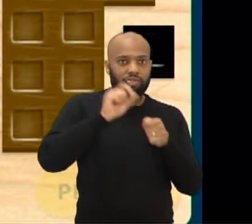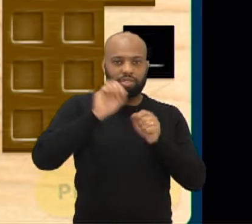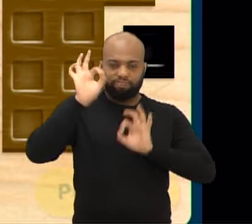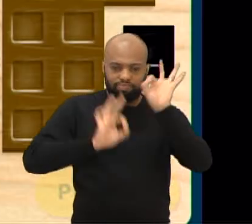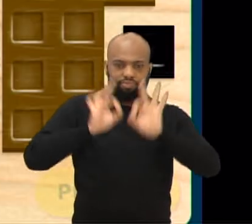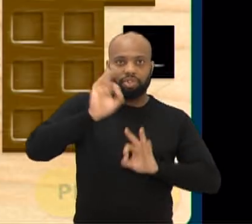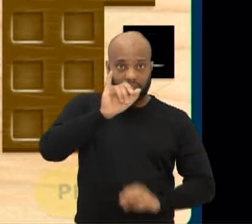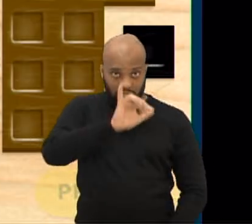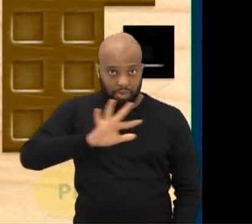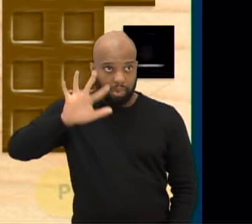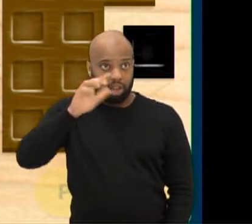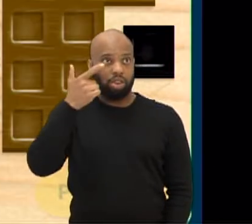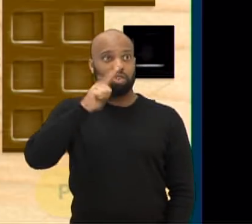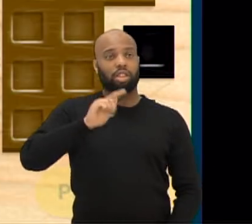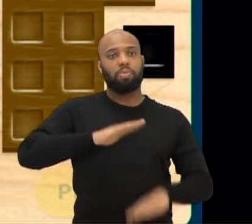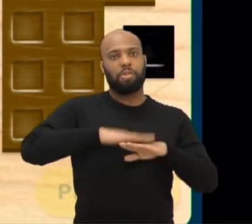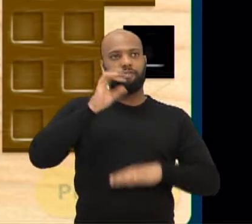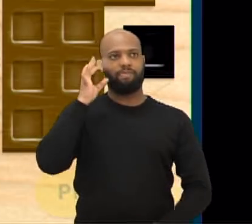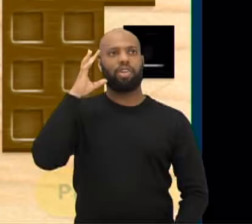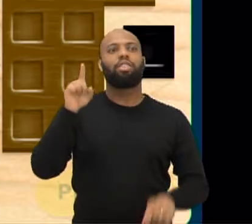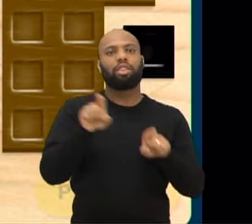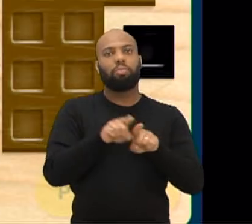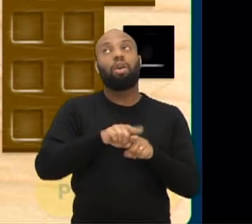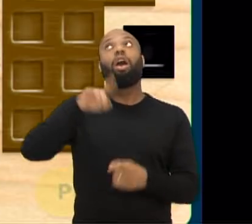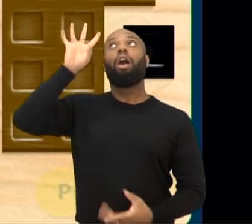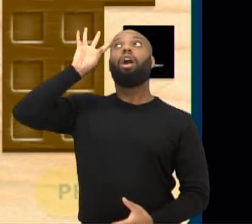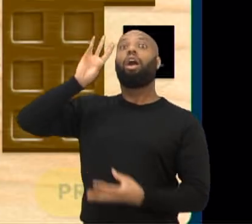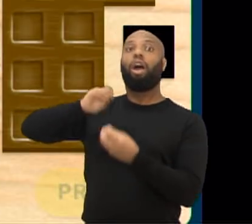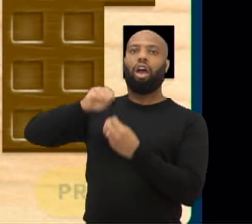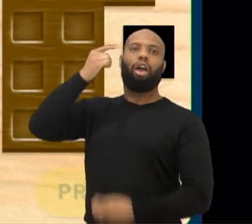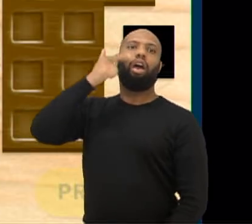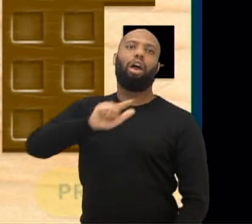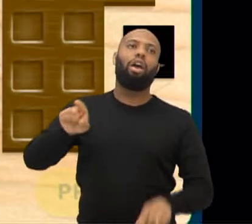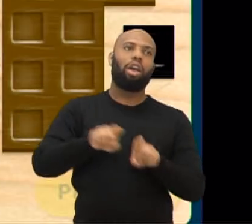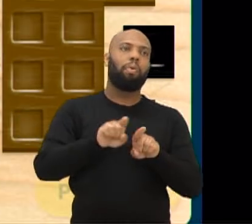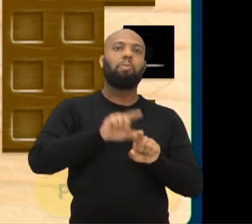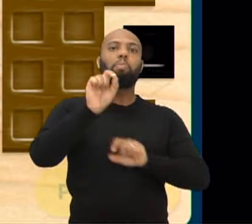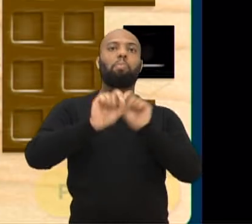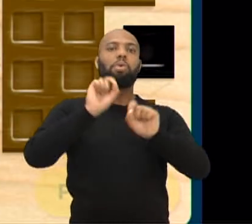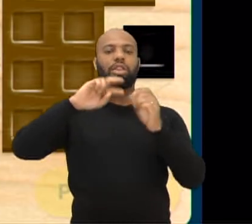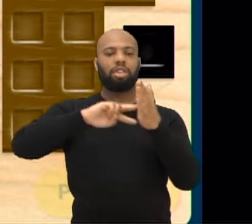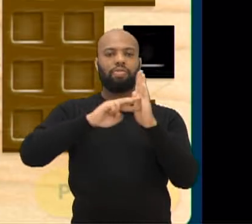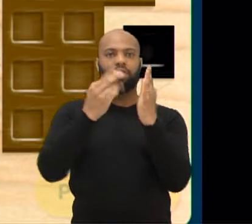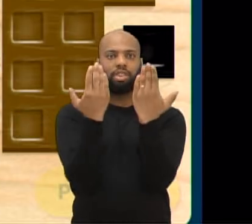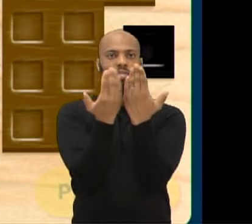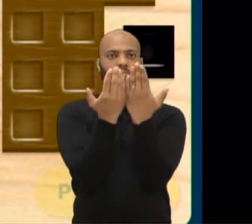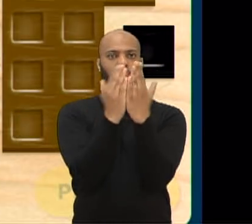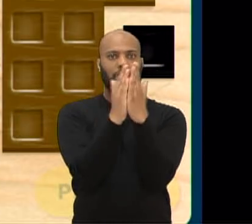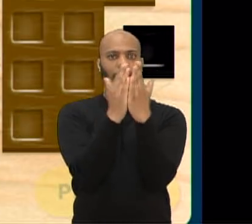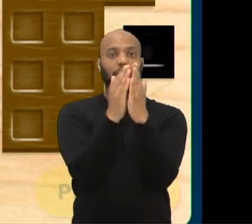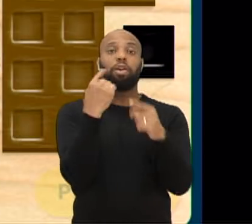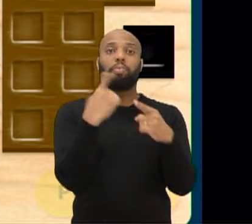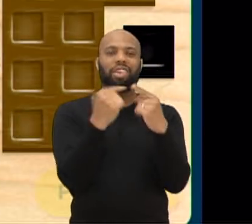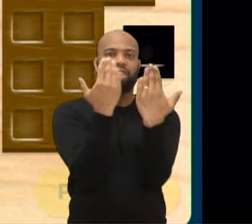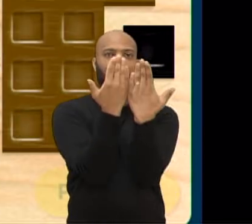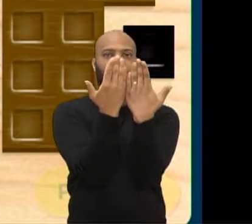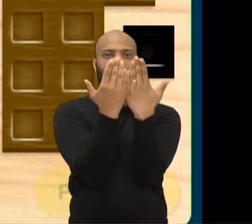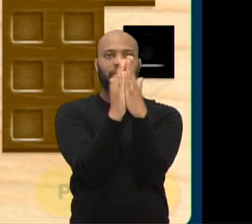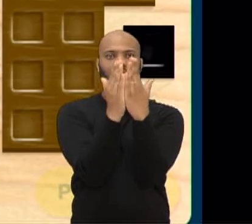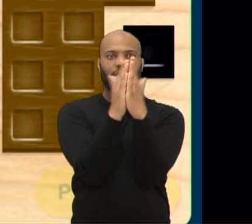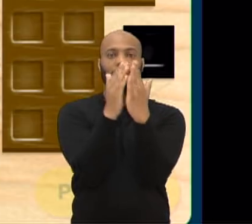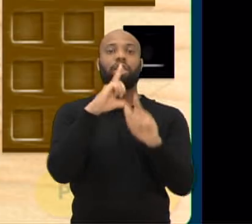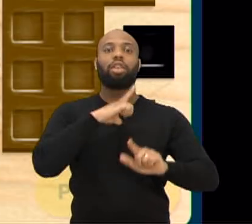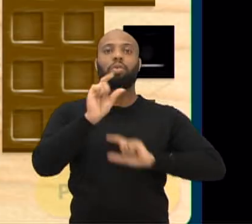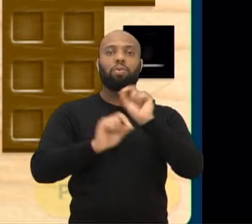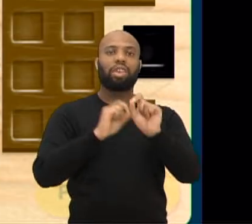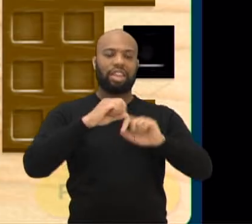figura. Ela facilita que você consiga compreender ali a simetria. Veja que a simetria é aquela